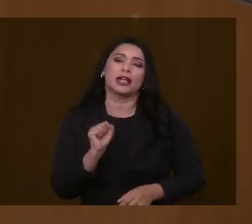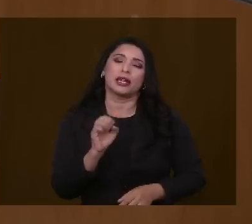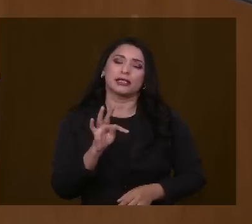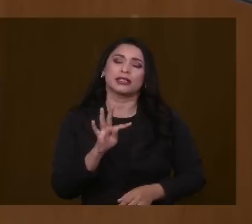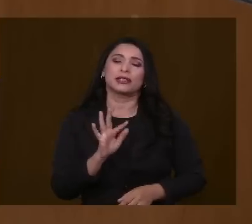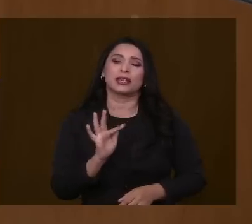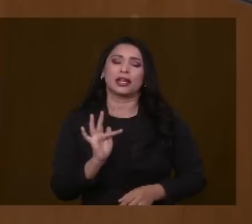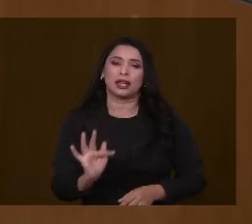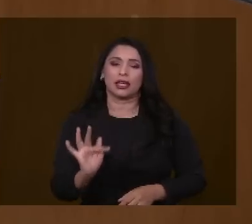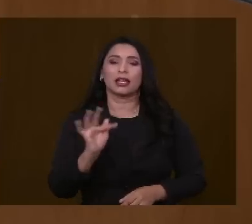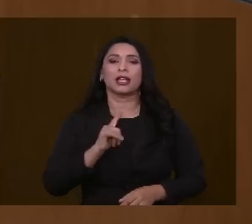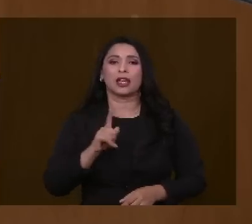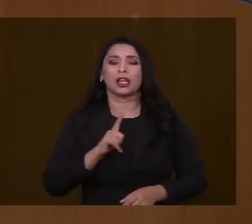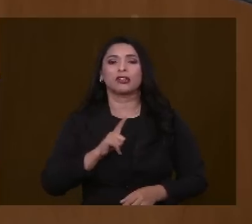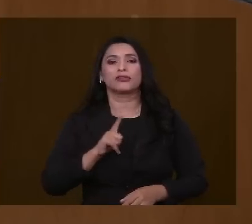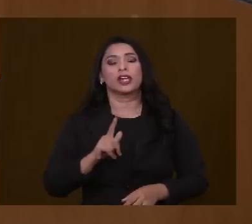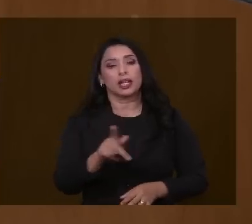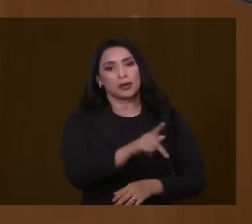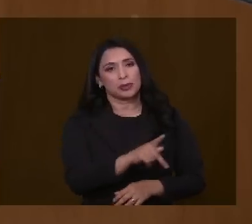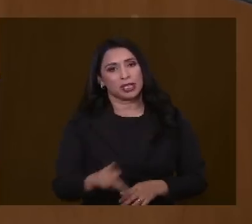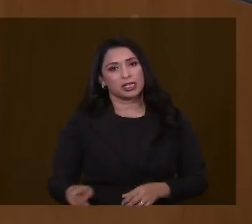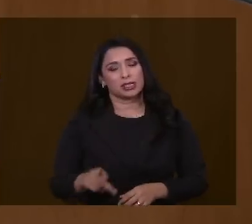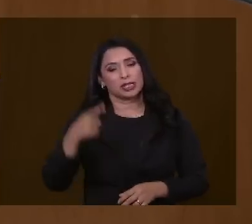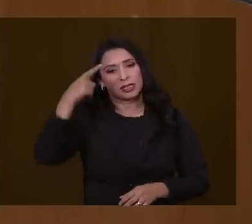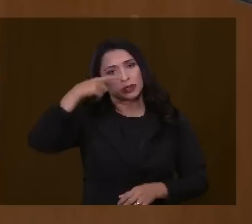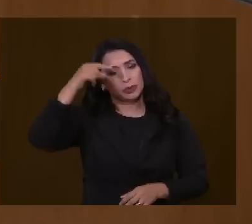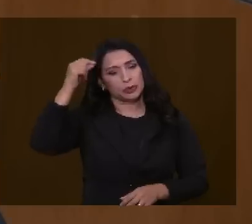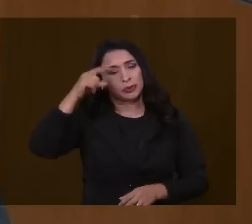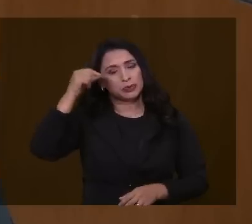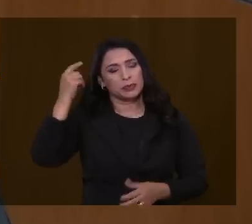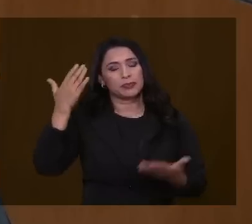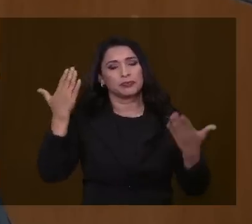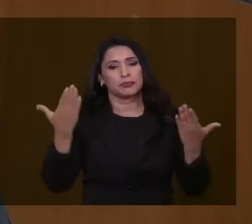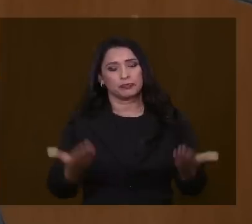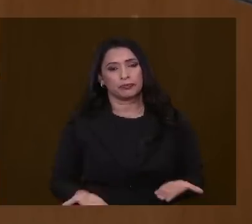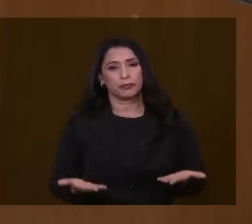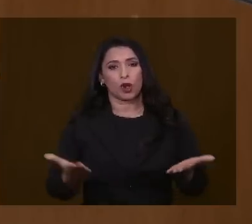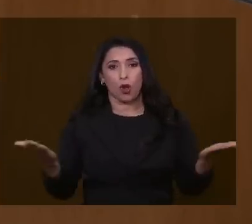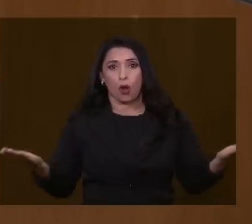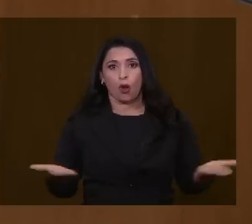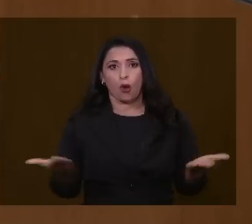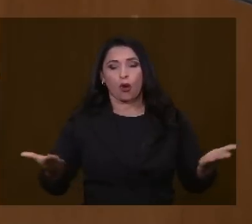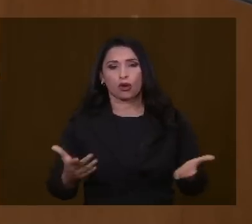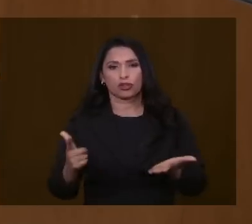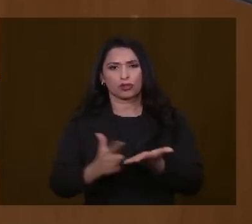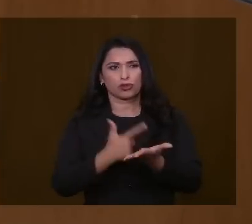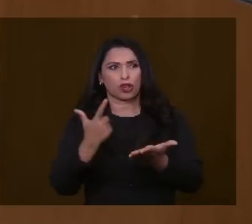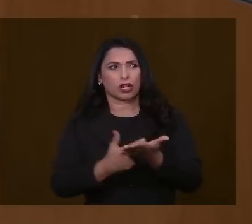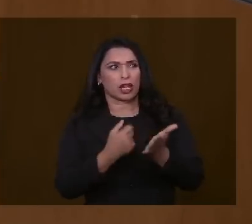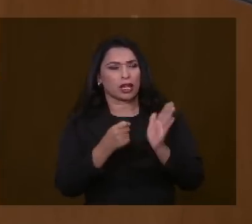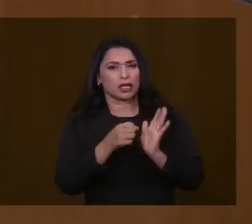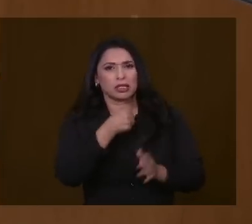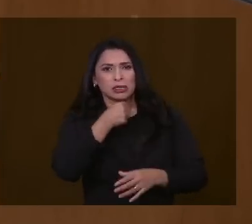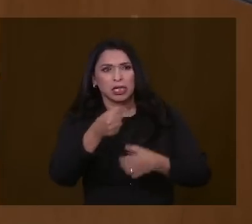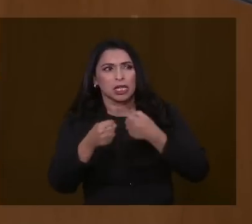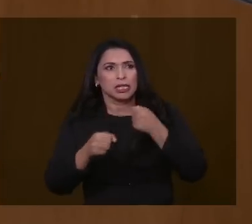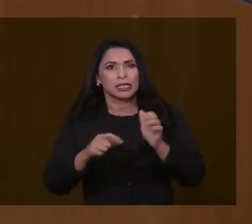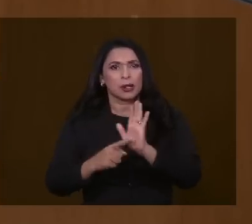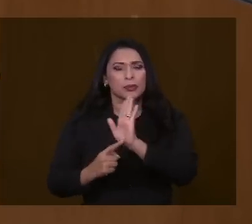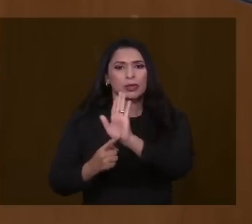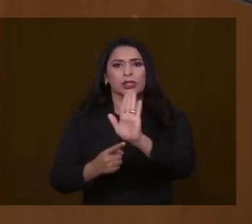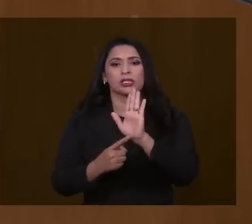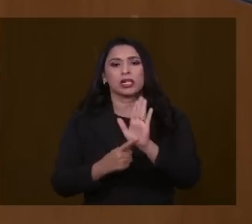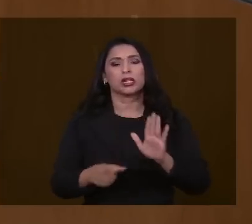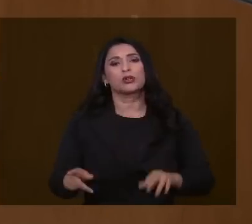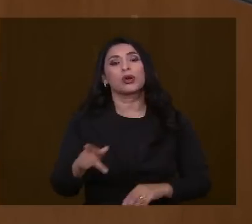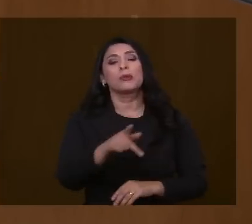a gestão de Vossa Excelência. Os jornais de hoje dão conta dos propósitos que sua presidência